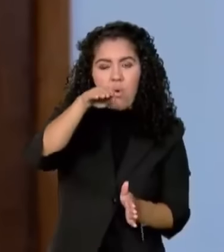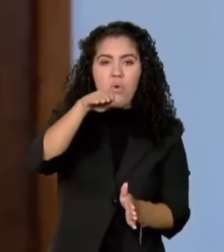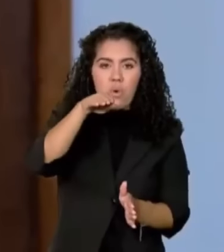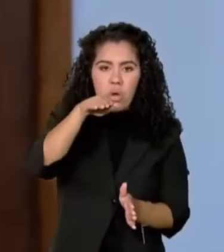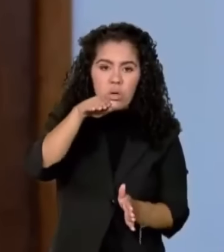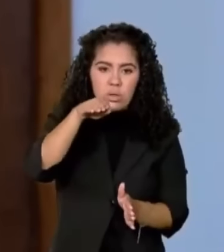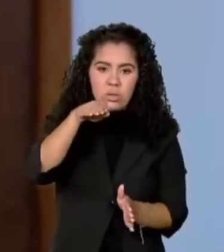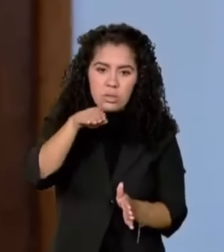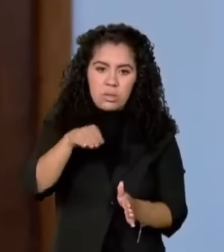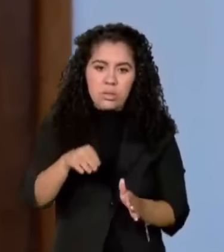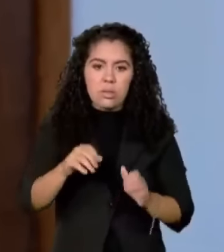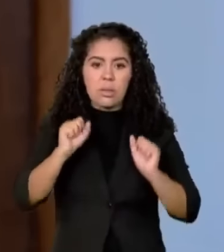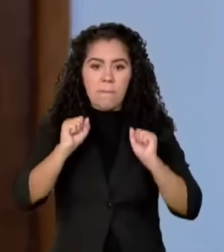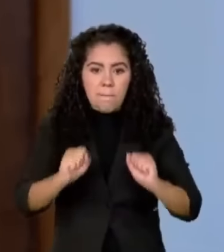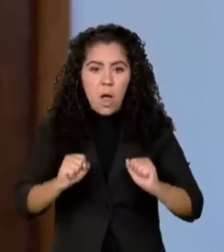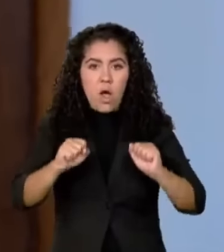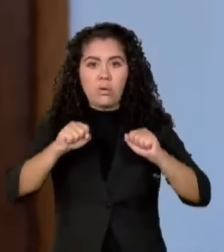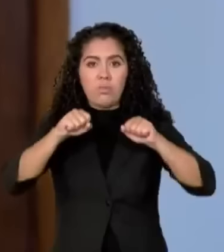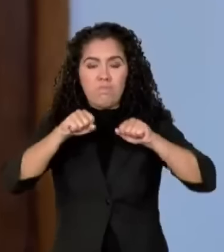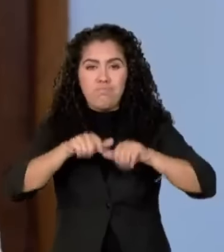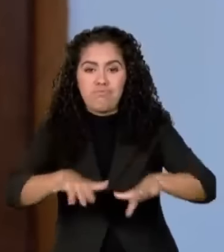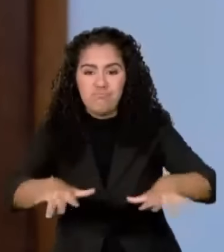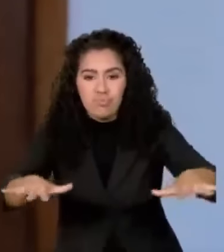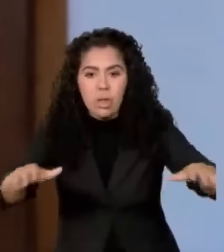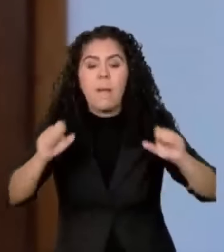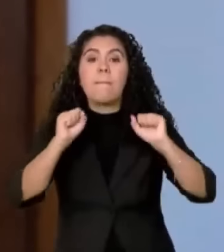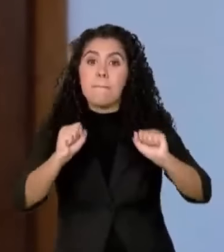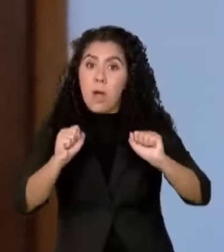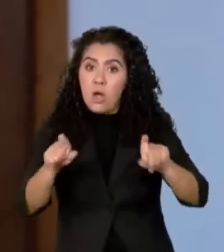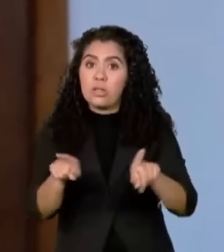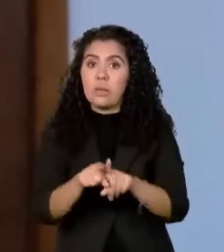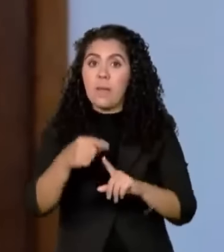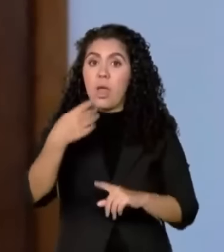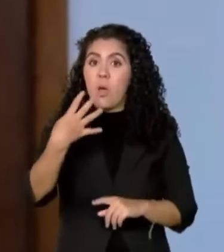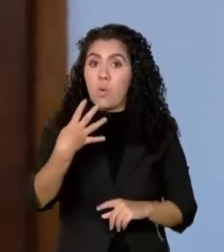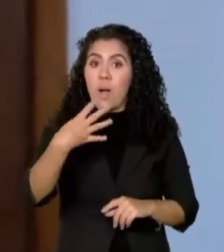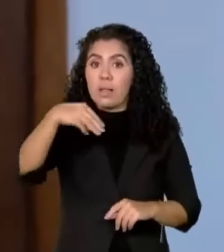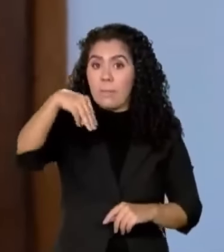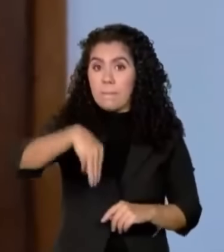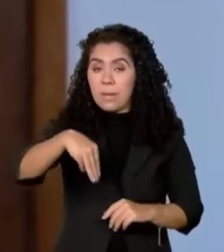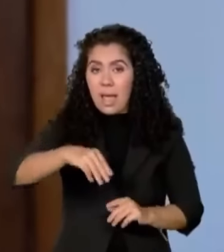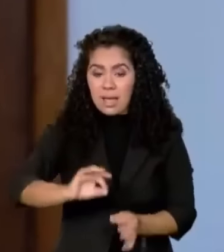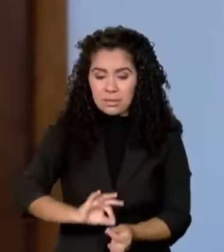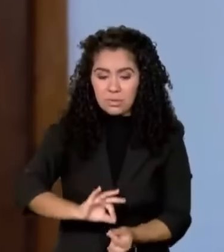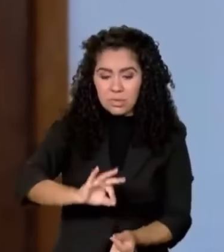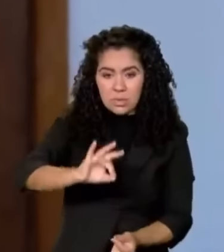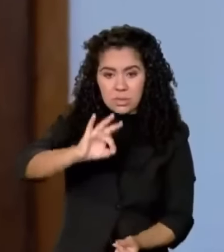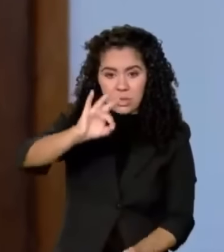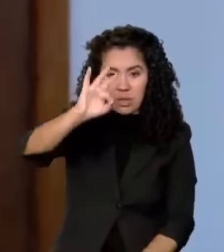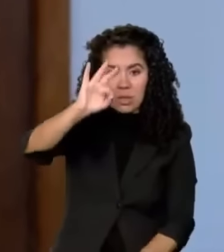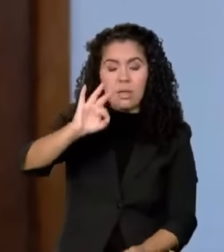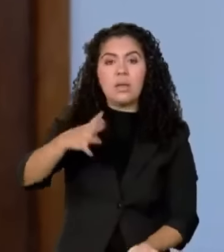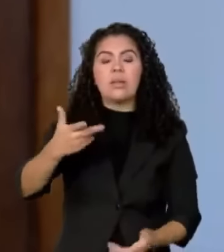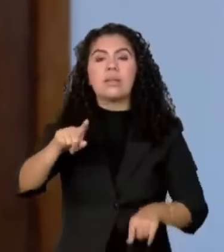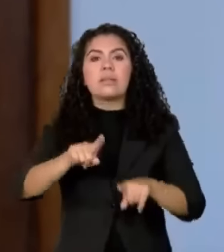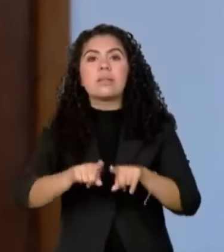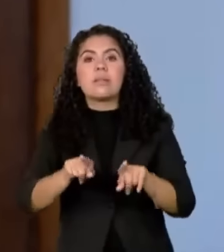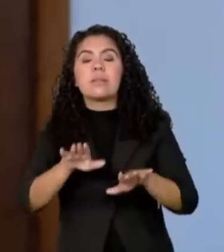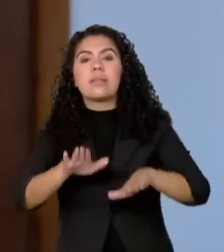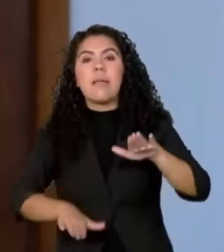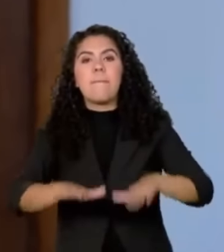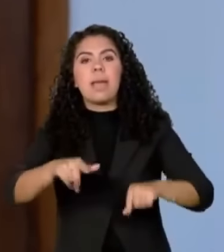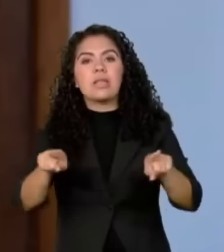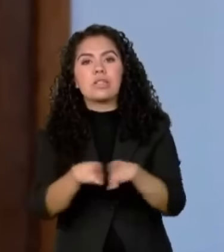que é a cota de inundação, deve chegar a 4 metros, e dependendo do vento, da direção dos